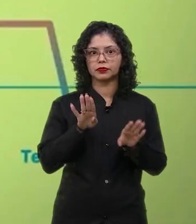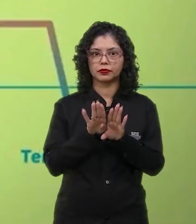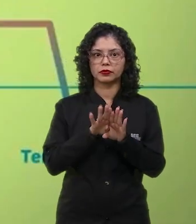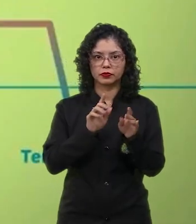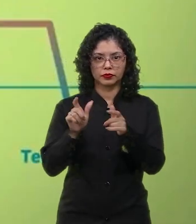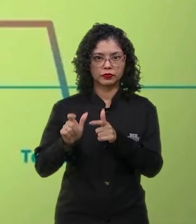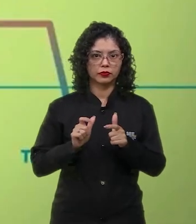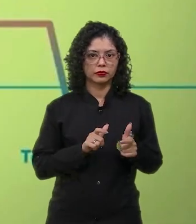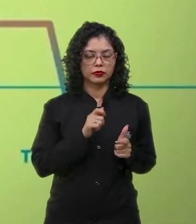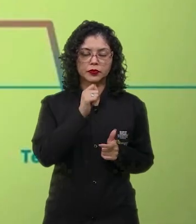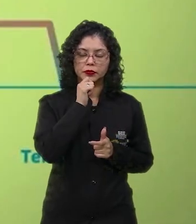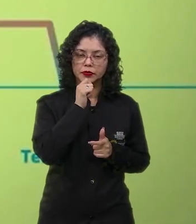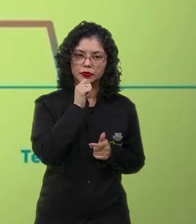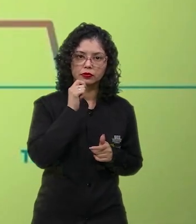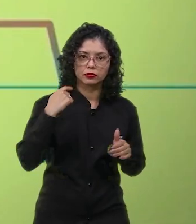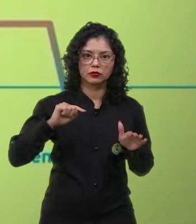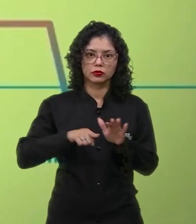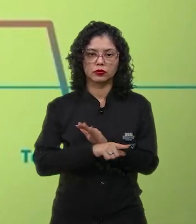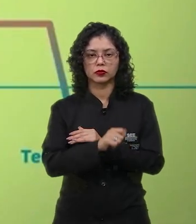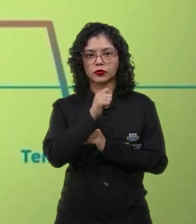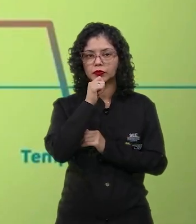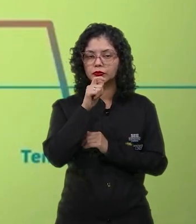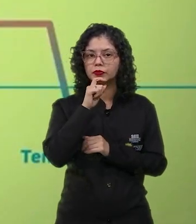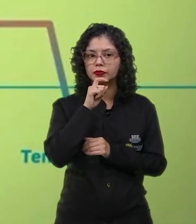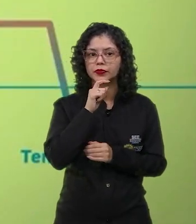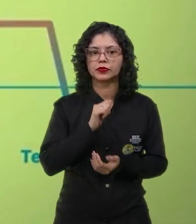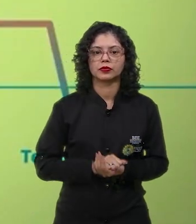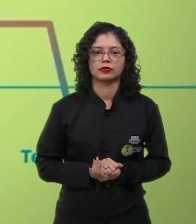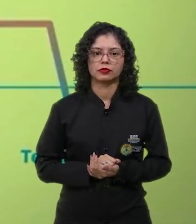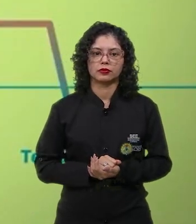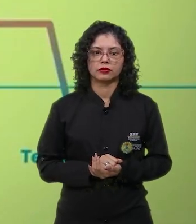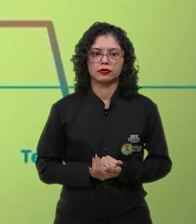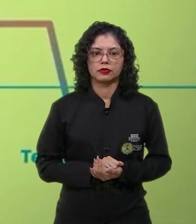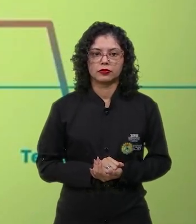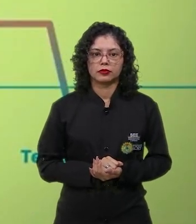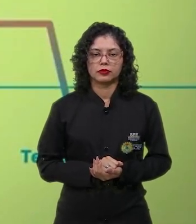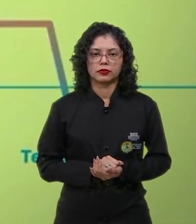espaço refrigerado no interior do refrigerador.